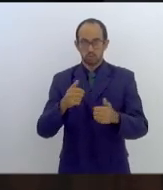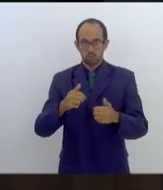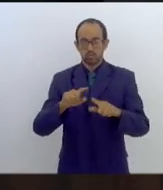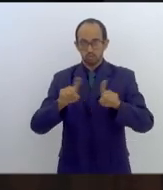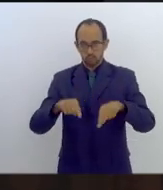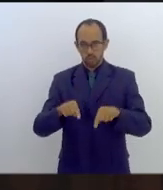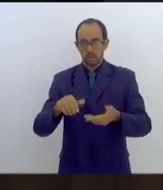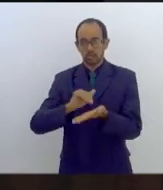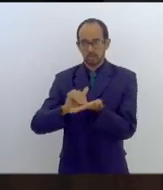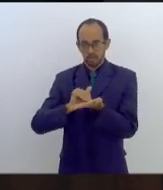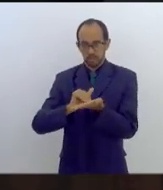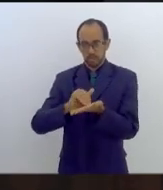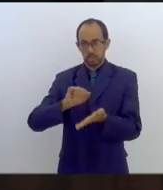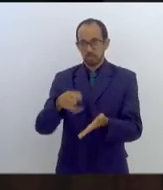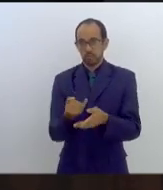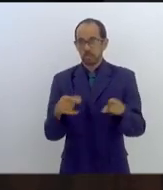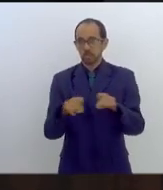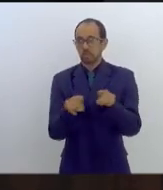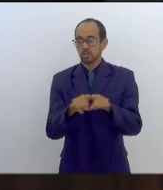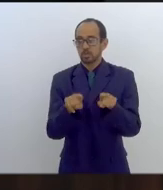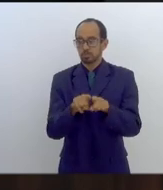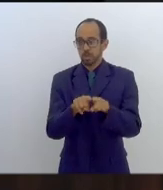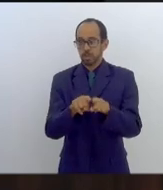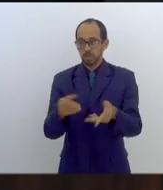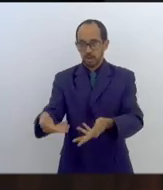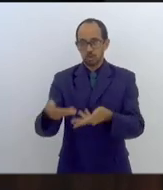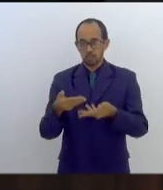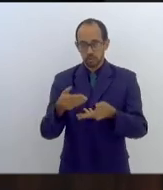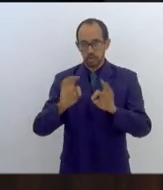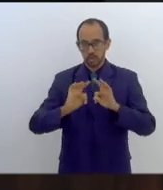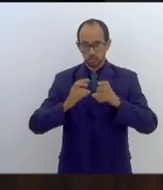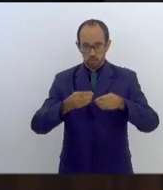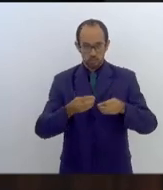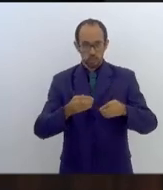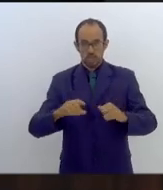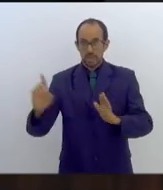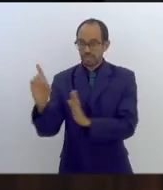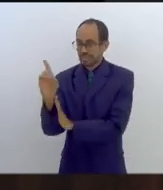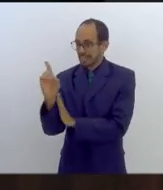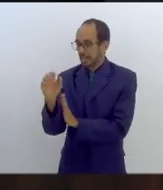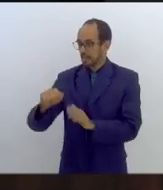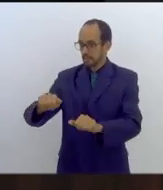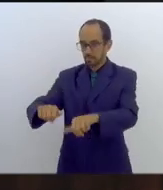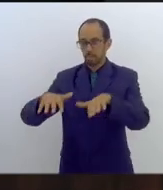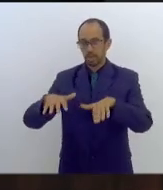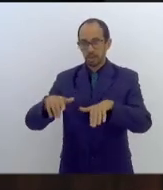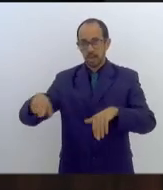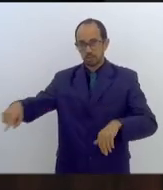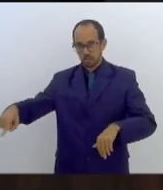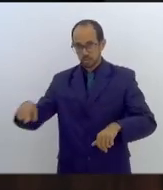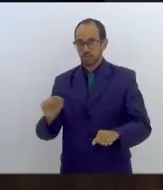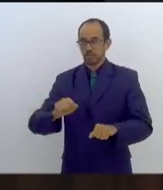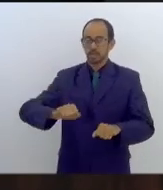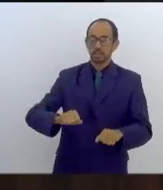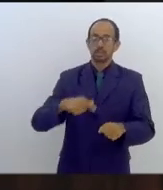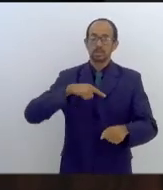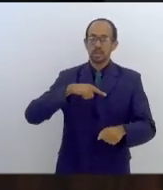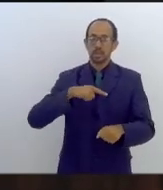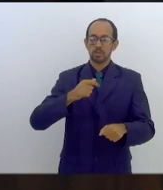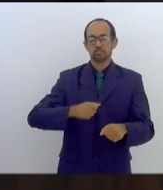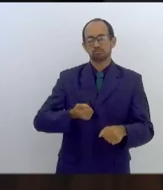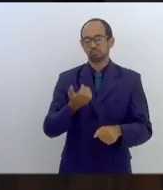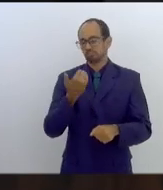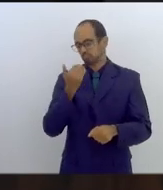Aproveite também para convidar todas e todos para que ao lado direito aqui do plenário vai ter um coquetel